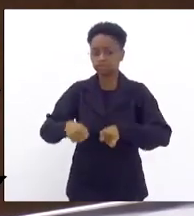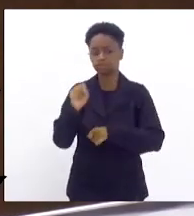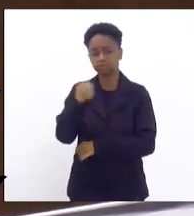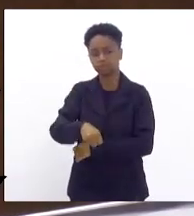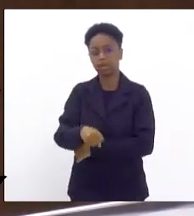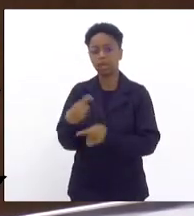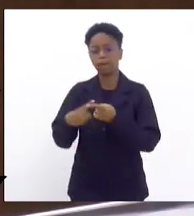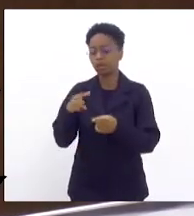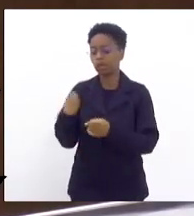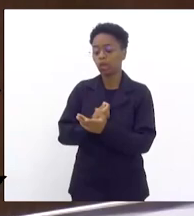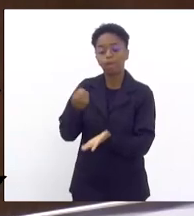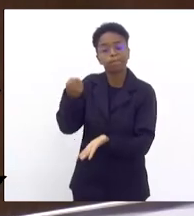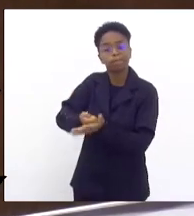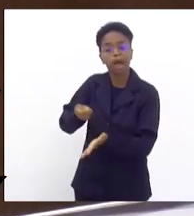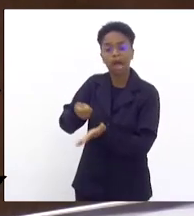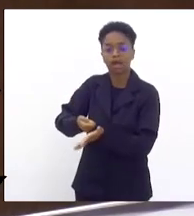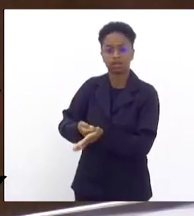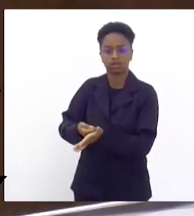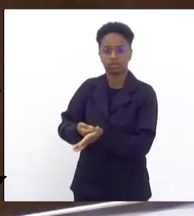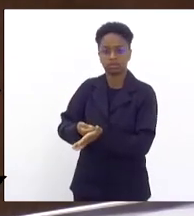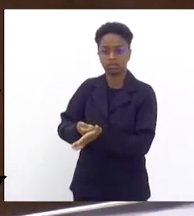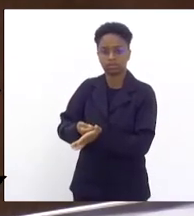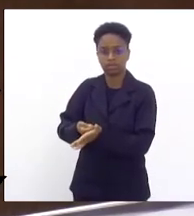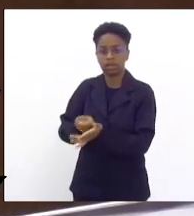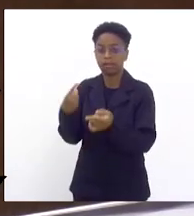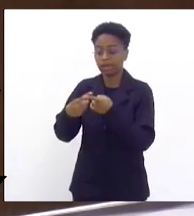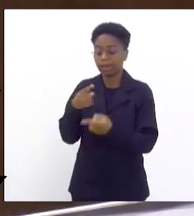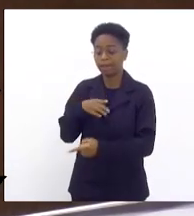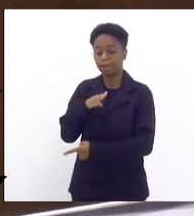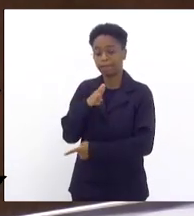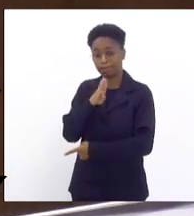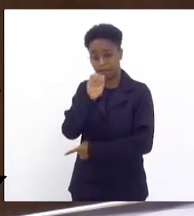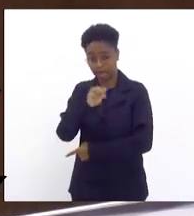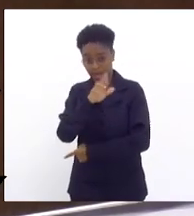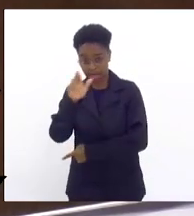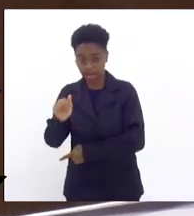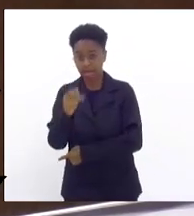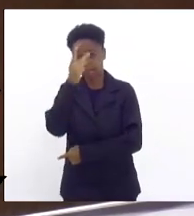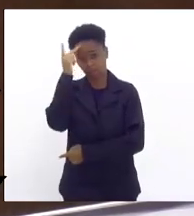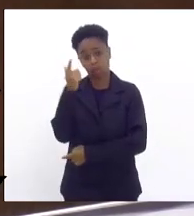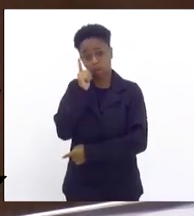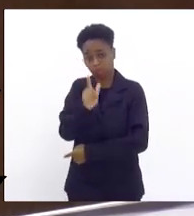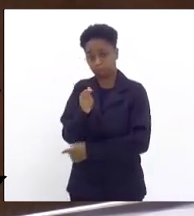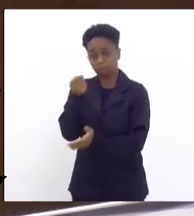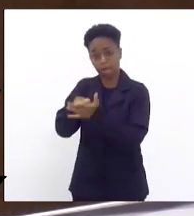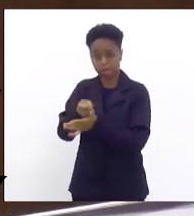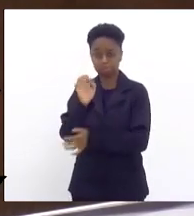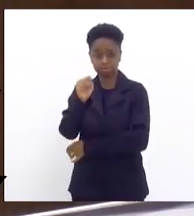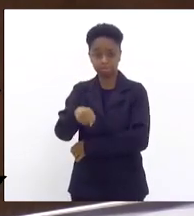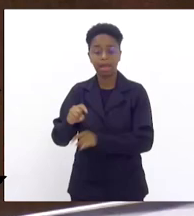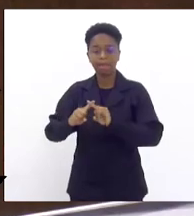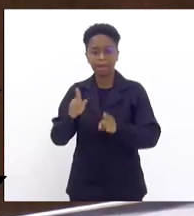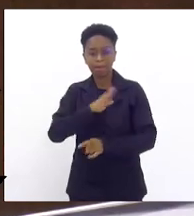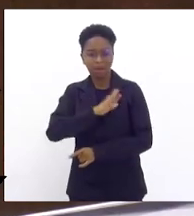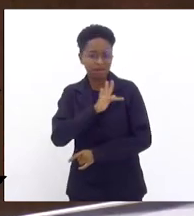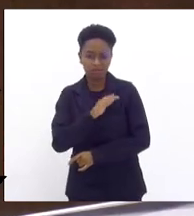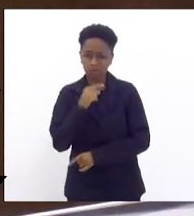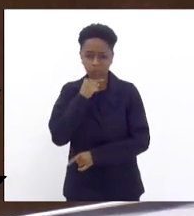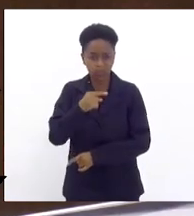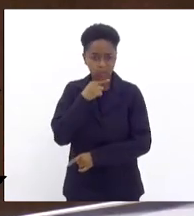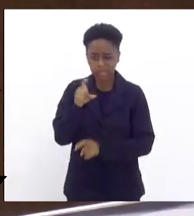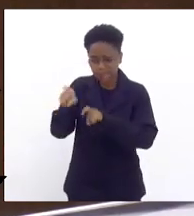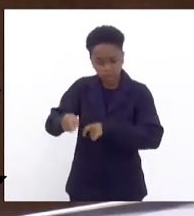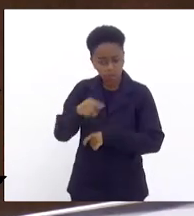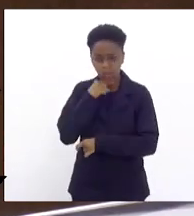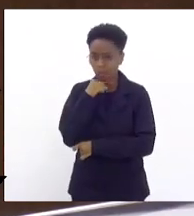está pagando é a população que está pagando. Na Barra, companheiro Delay, o pessoal consegue pagar. Mas na Baixada não consegue, não. No interior não consegue